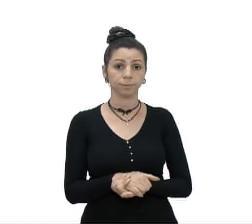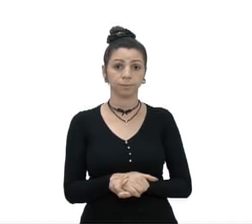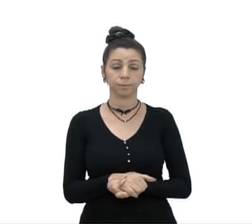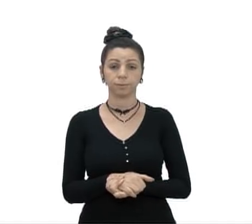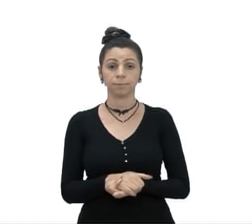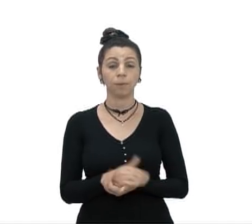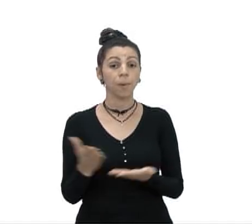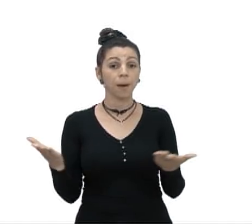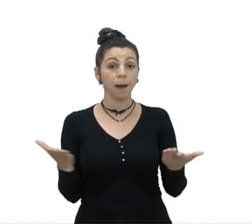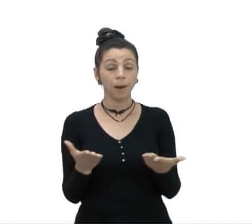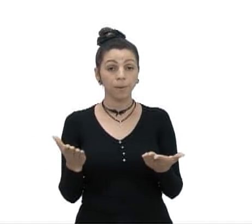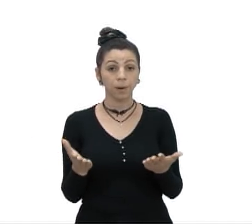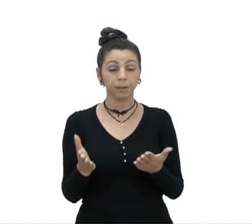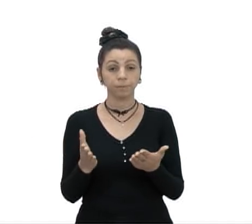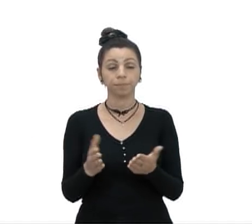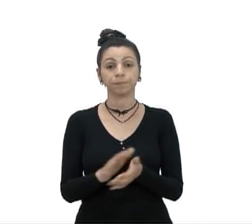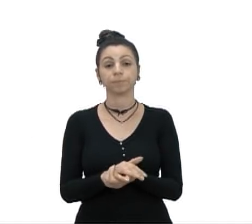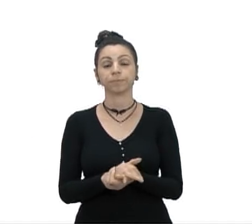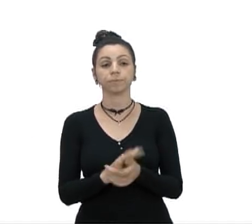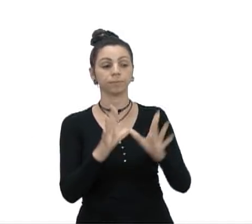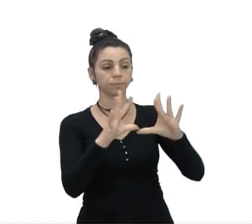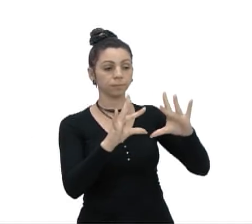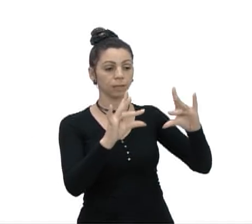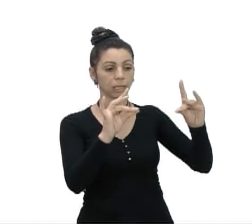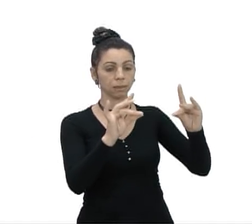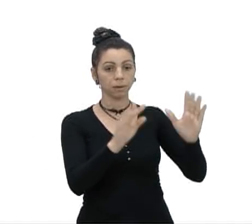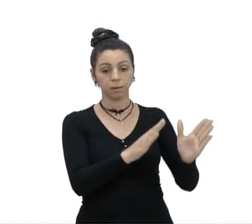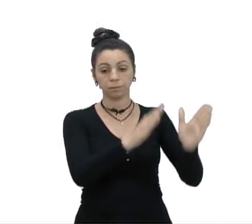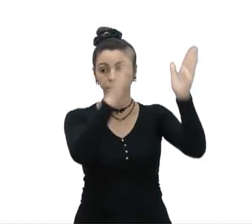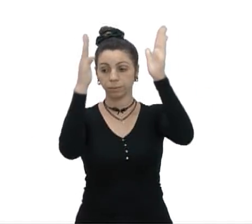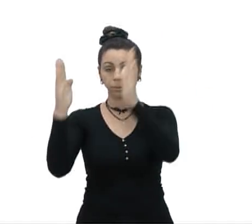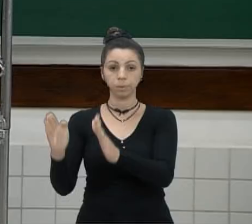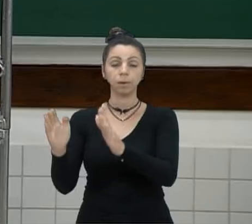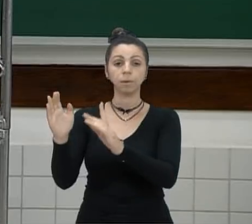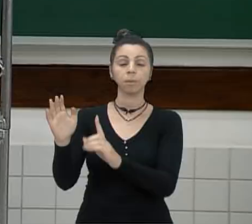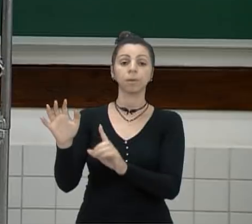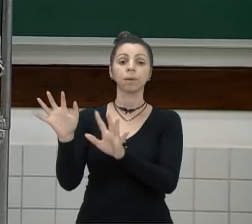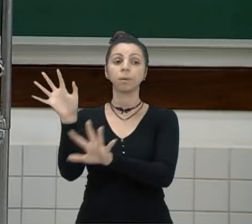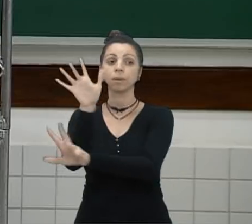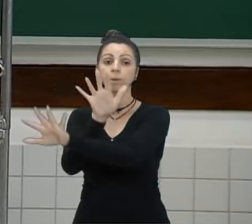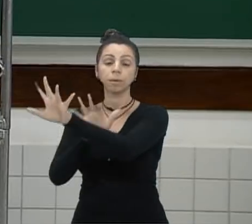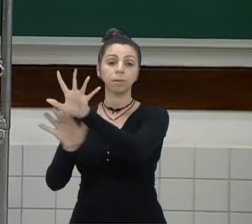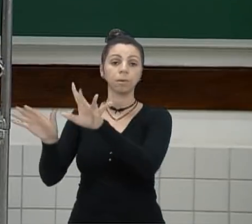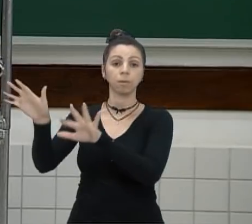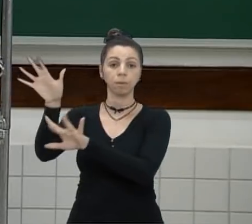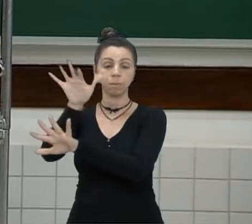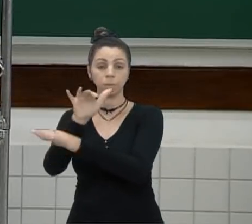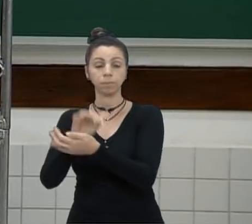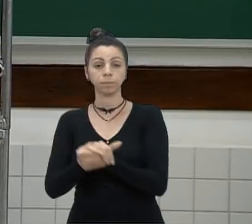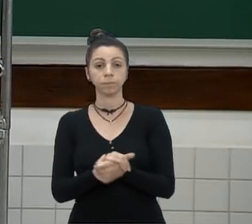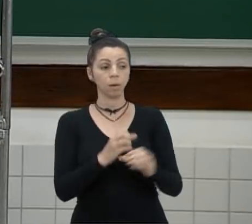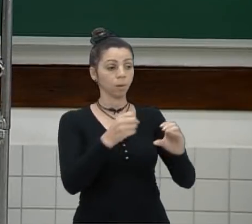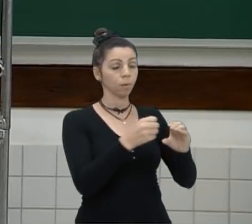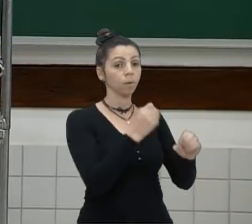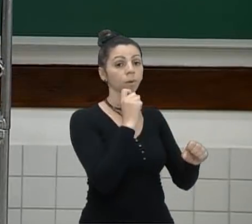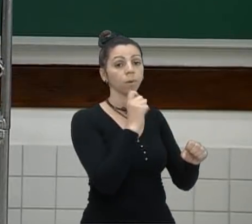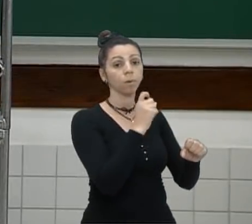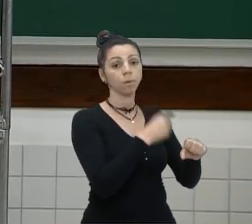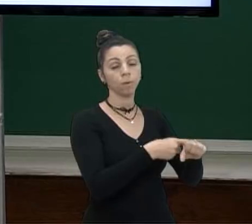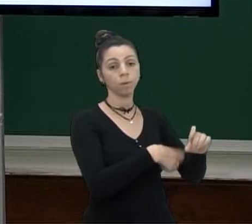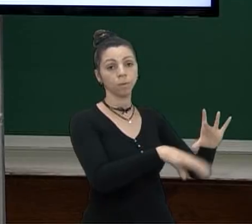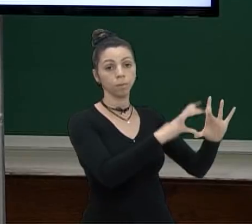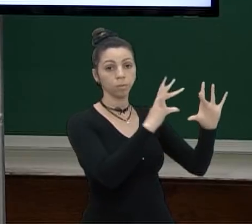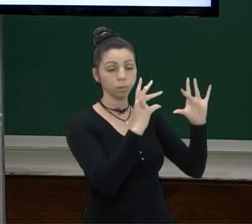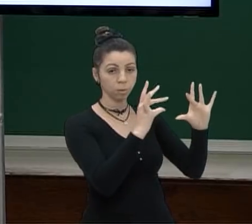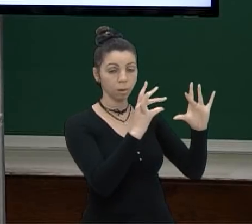agora do gasoso, porque se os objetos sólidos, líquidos, têm características, propriedades